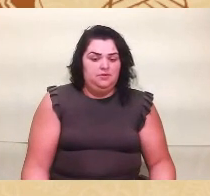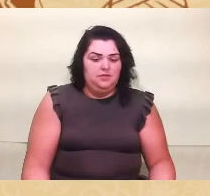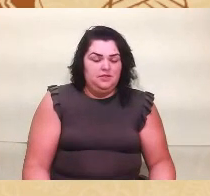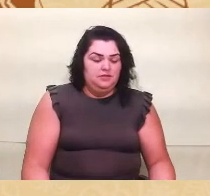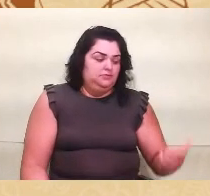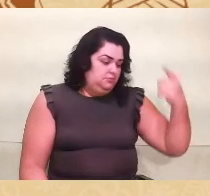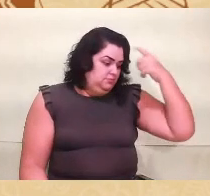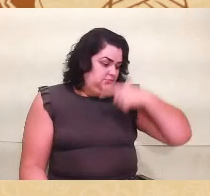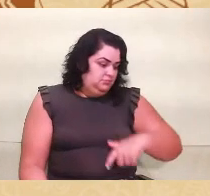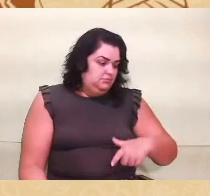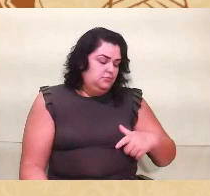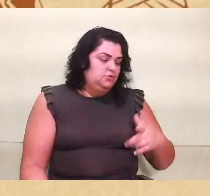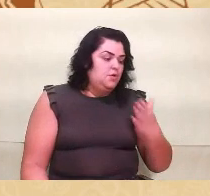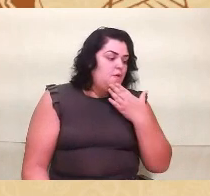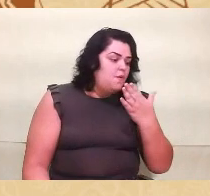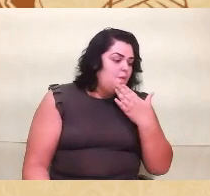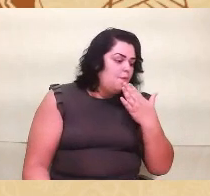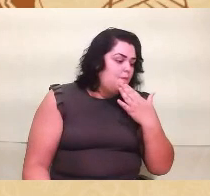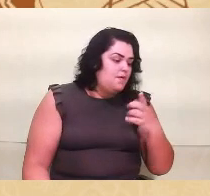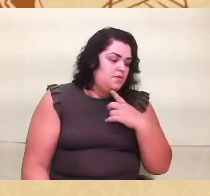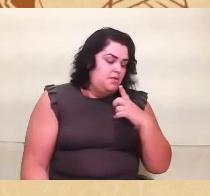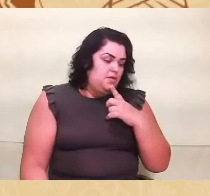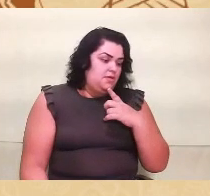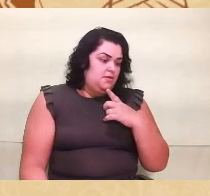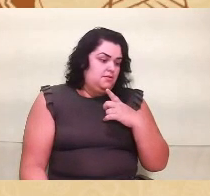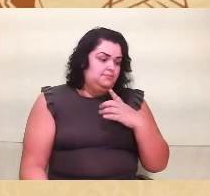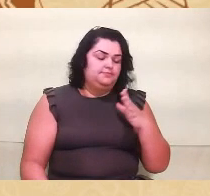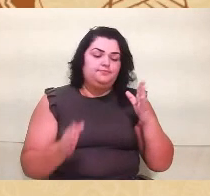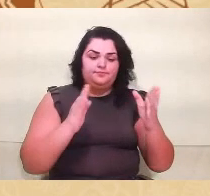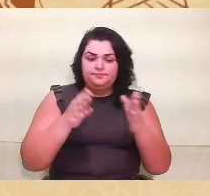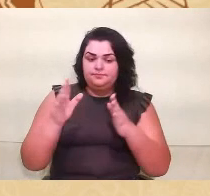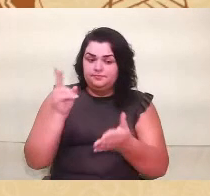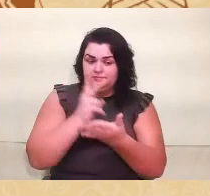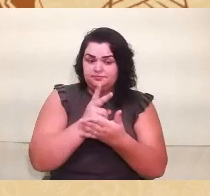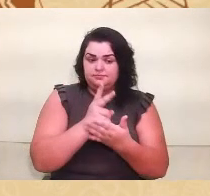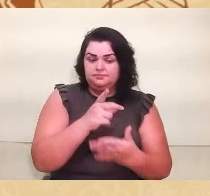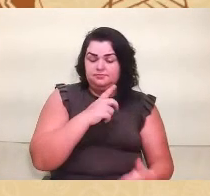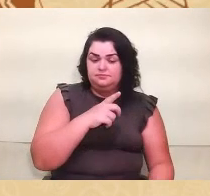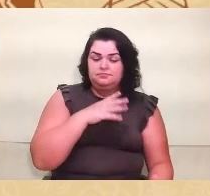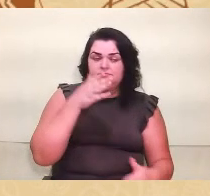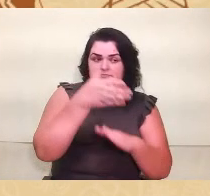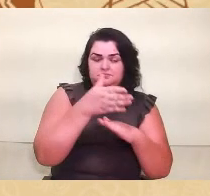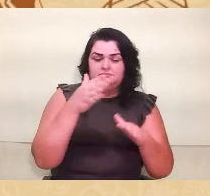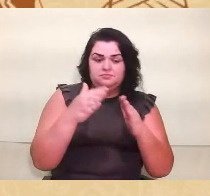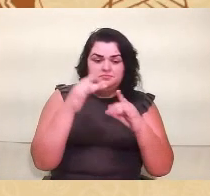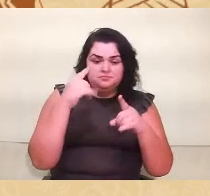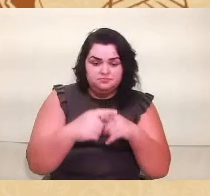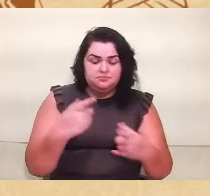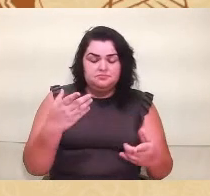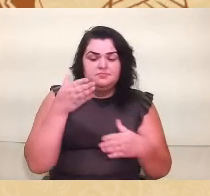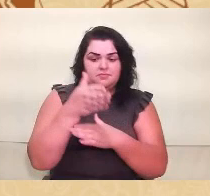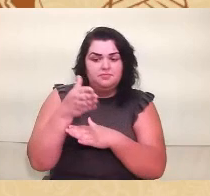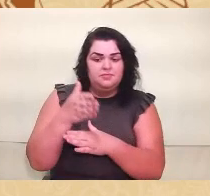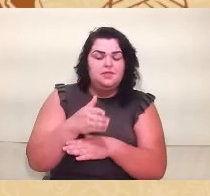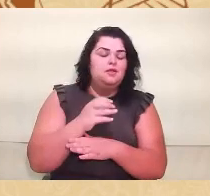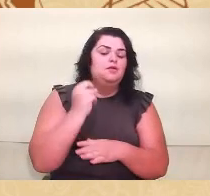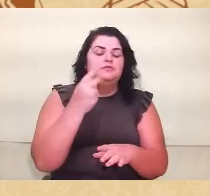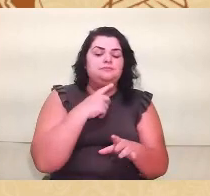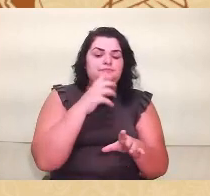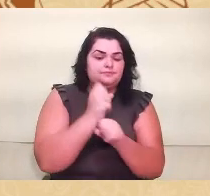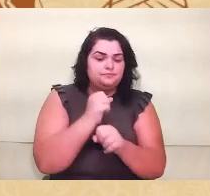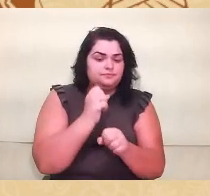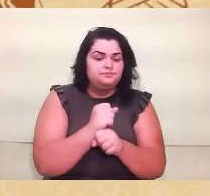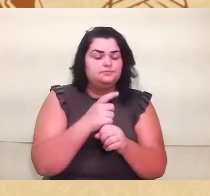índio, só tem dois caminhos. Ou você se catequiza, evangeliza, se vai ser cooptado, que é a